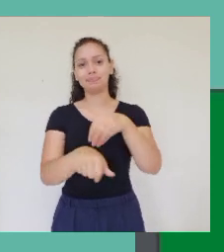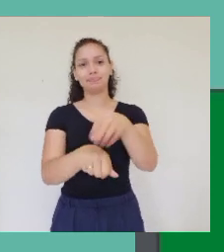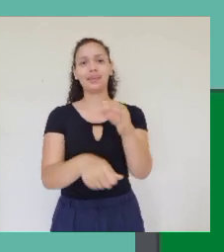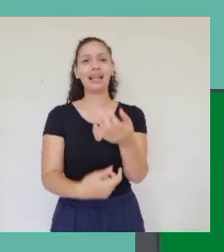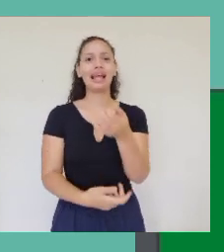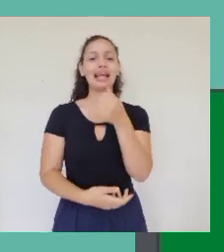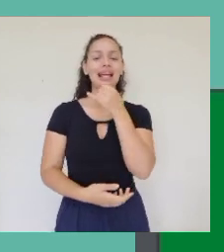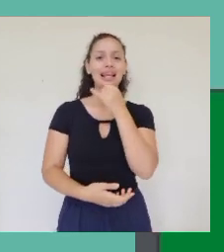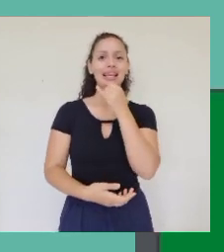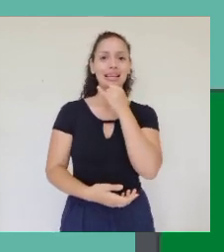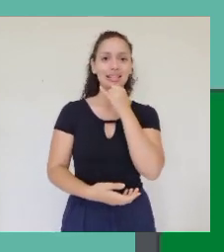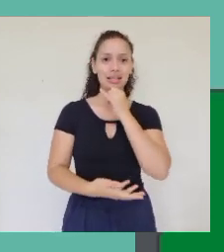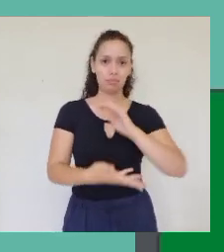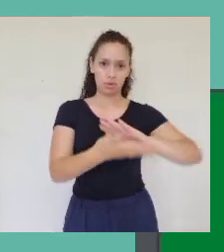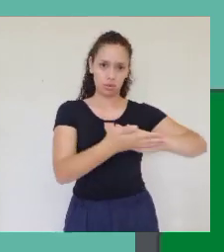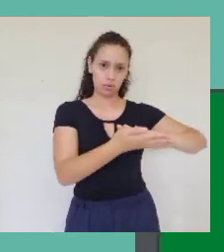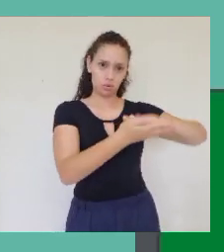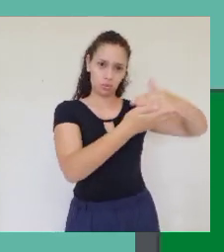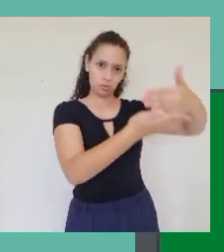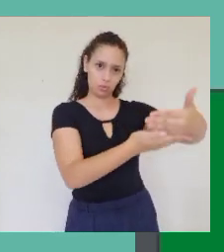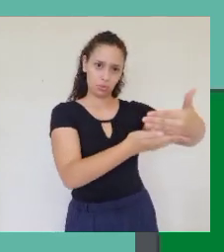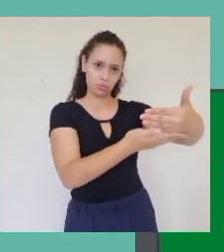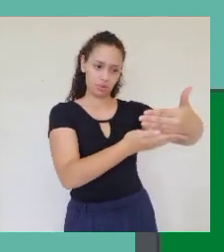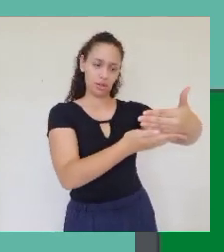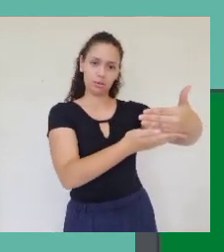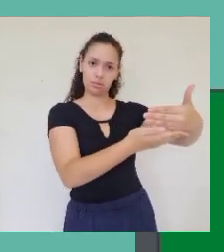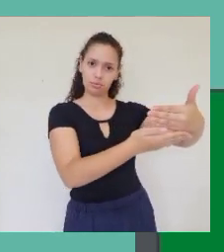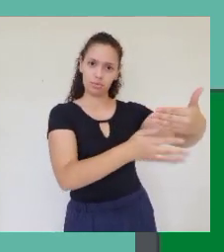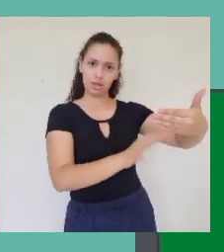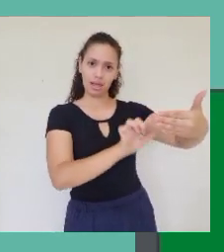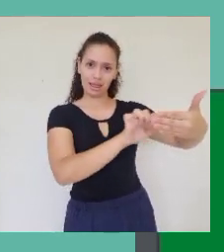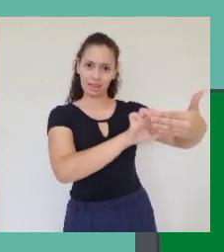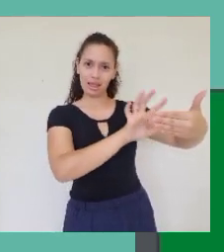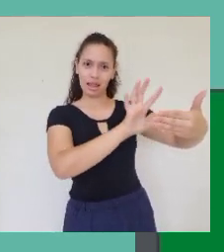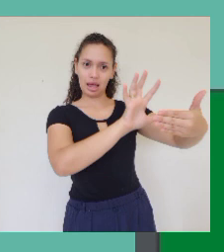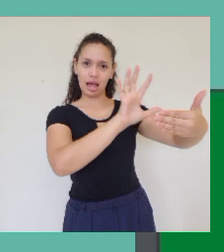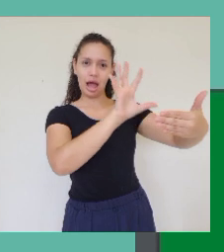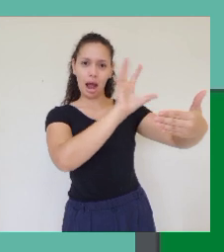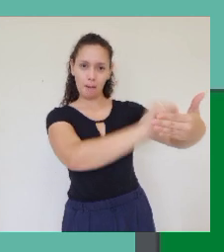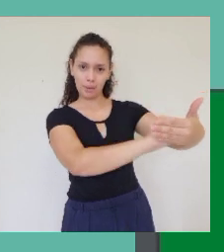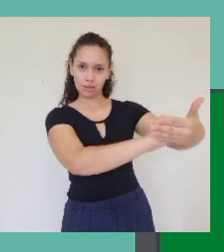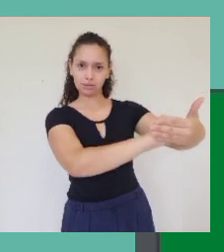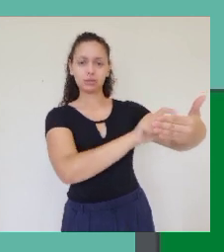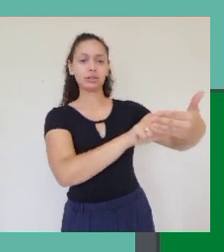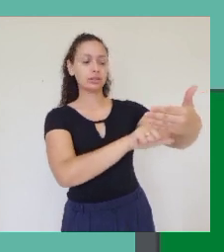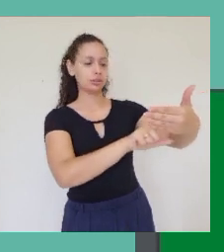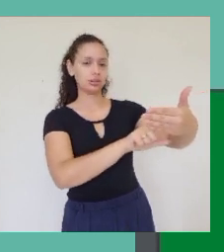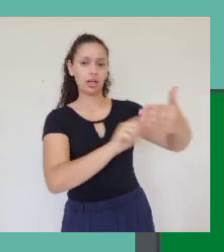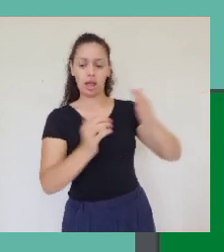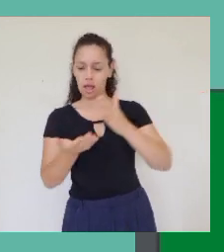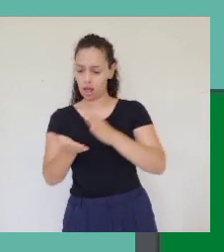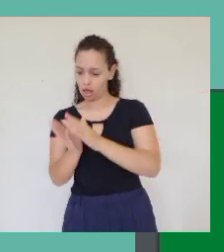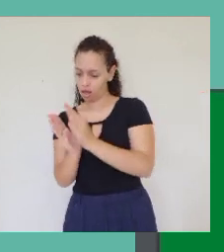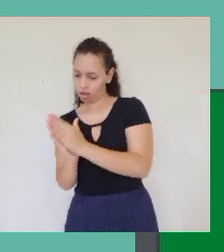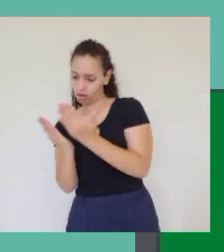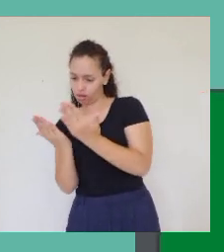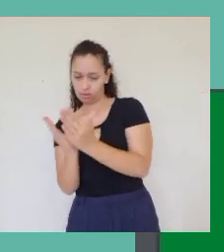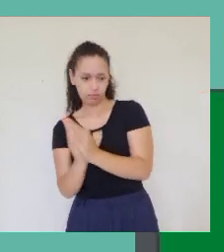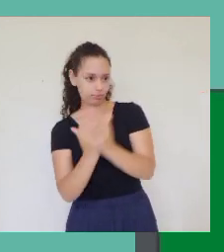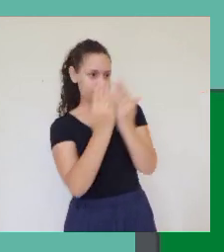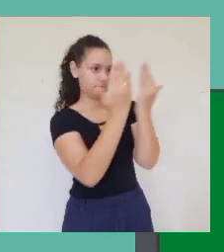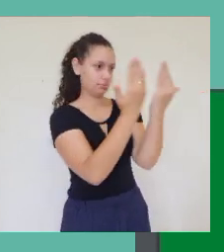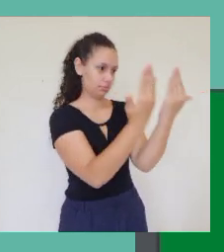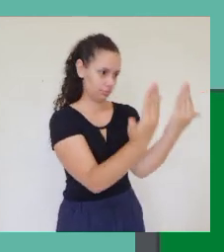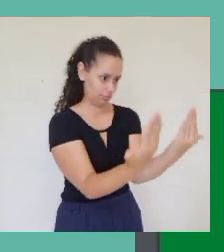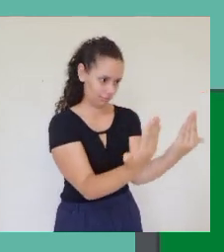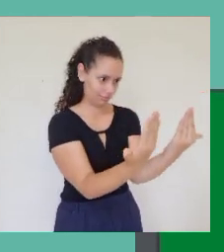seu computador em modo suspender, né, ou desliga ele e coloca apoiado na tela, né? Você coloca a apostila apoiada na tela, o livro apoiado